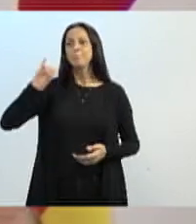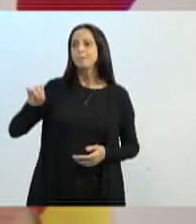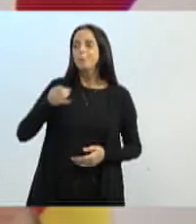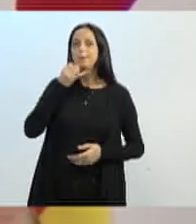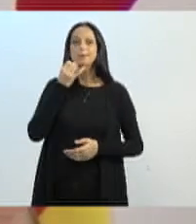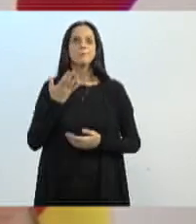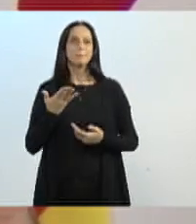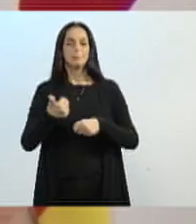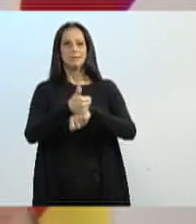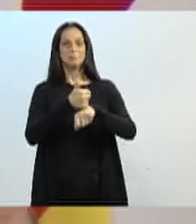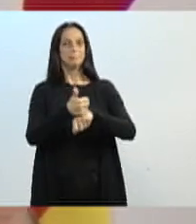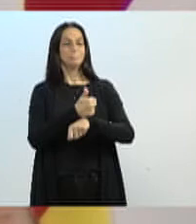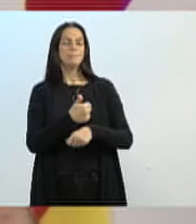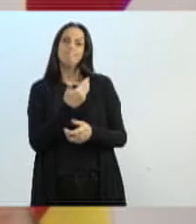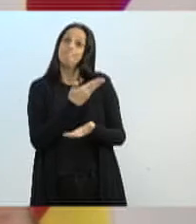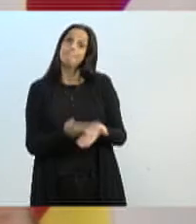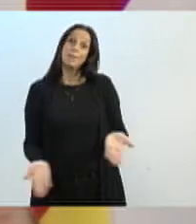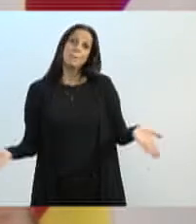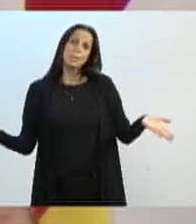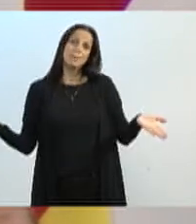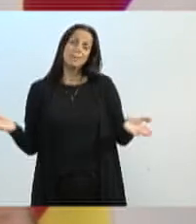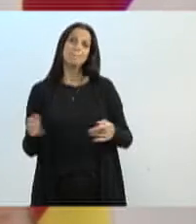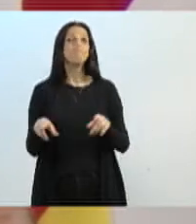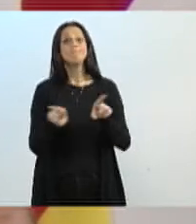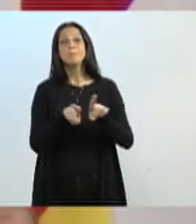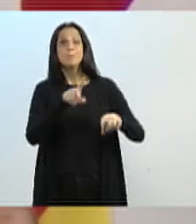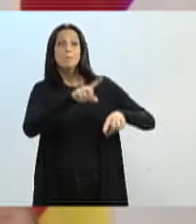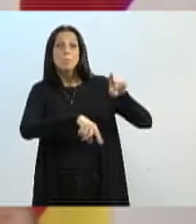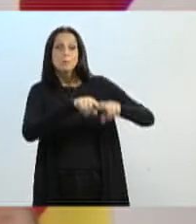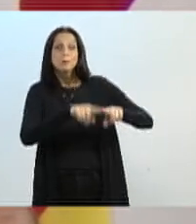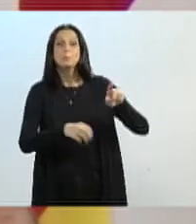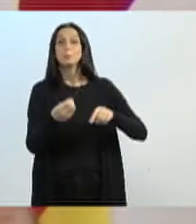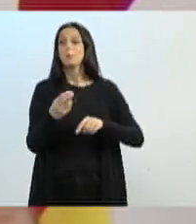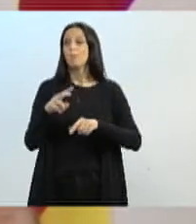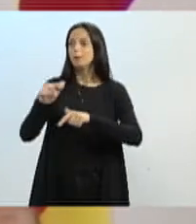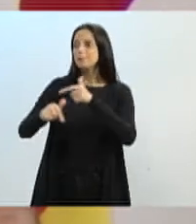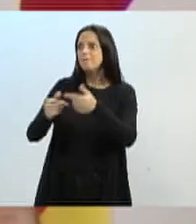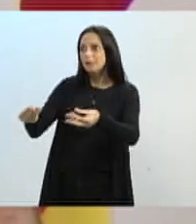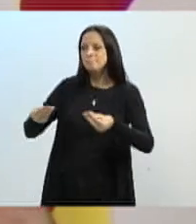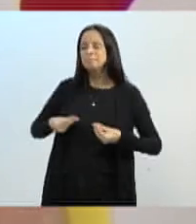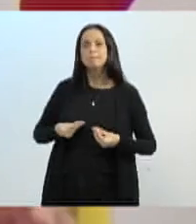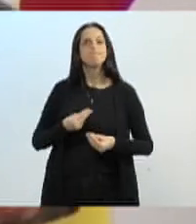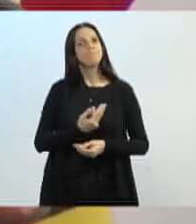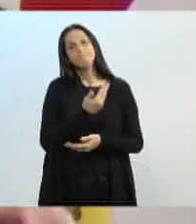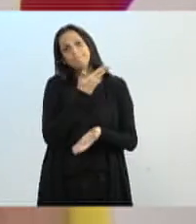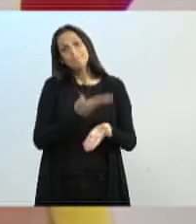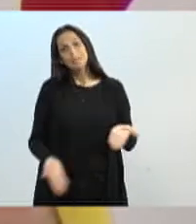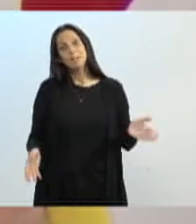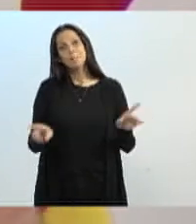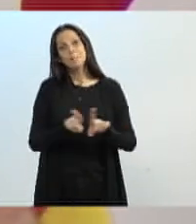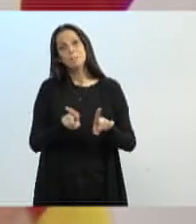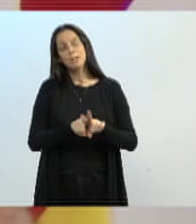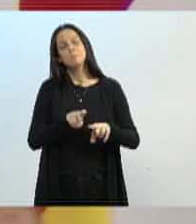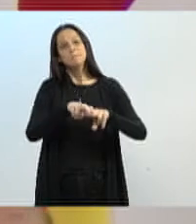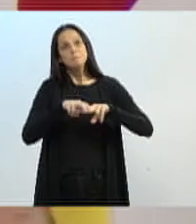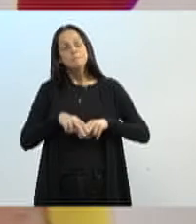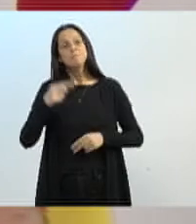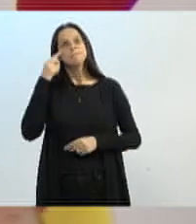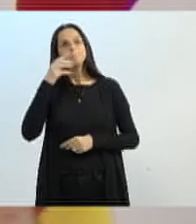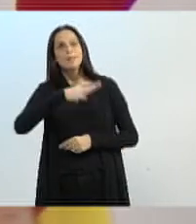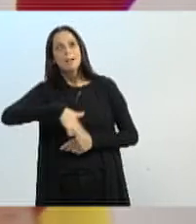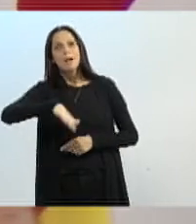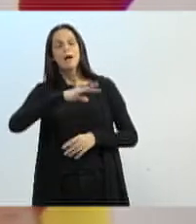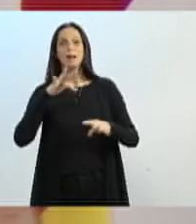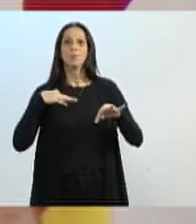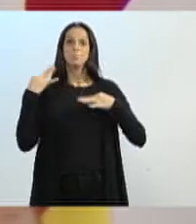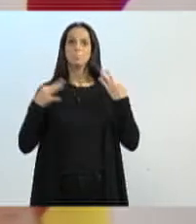criadas, nem com os serviços e produtos que possivelmente ofertados. Para finalizar, a solução para o setor do turismo, assim como